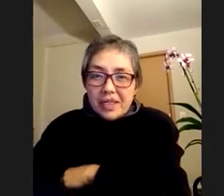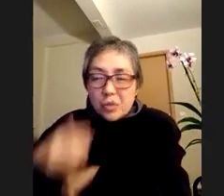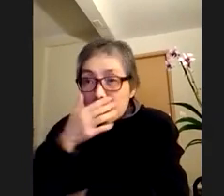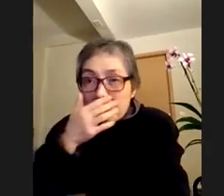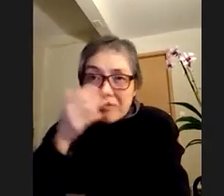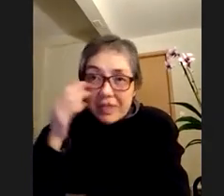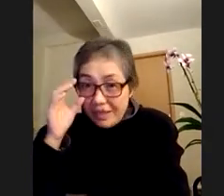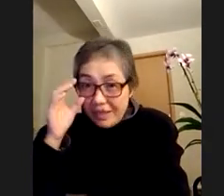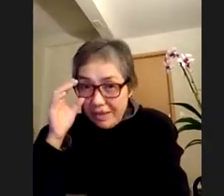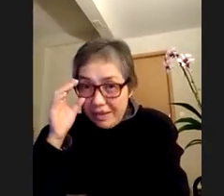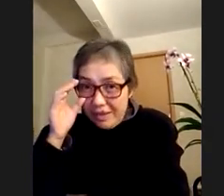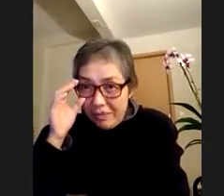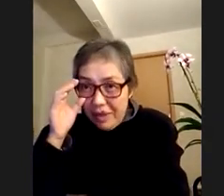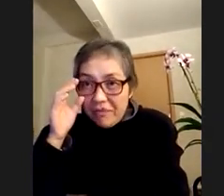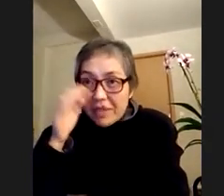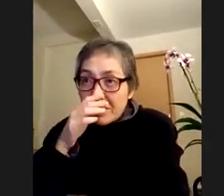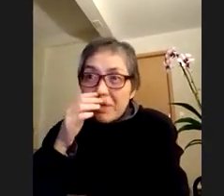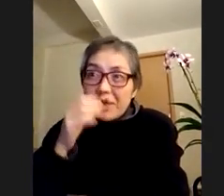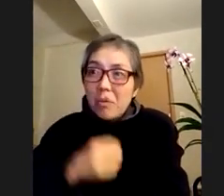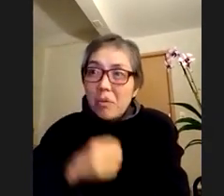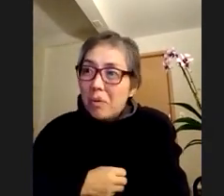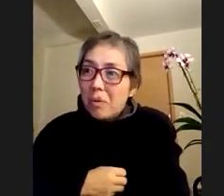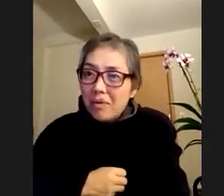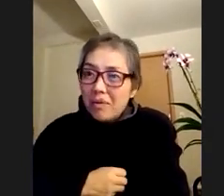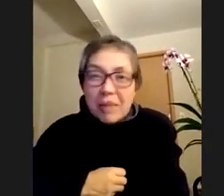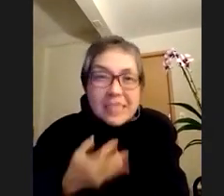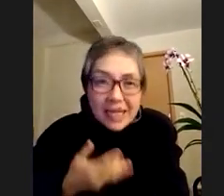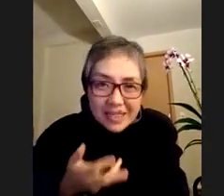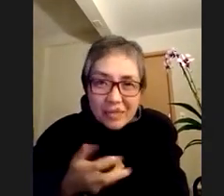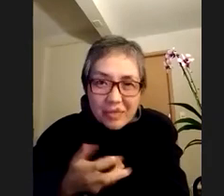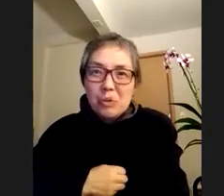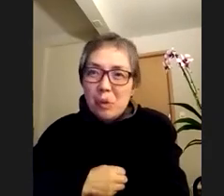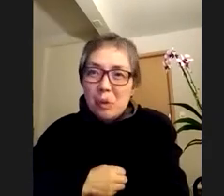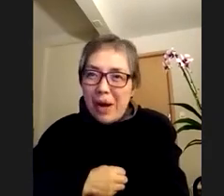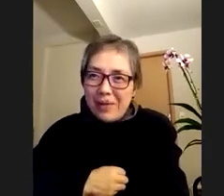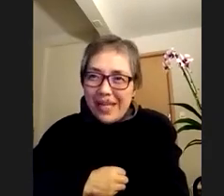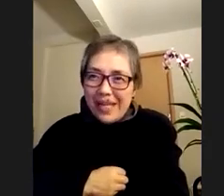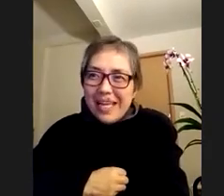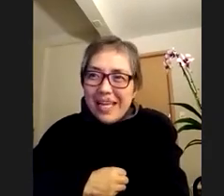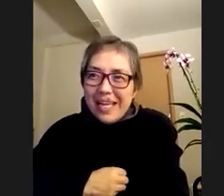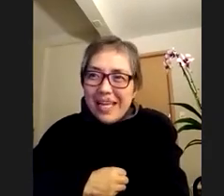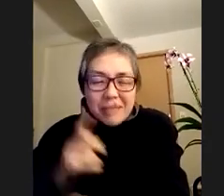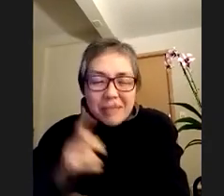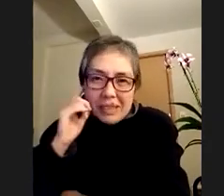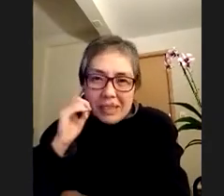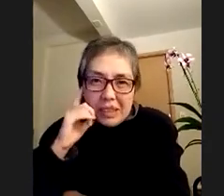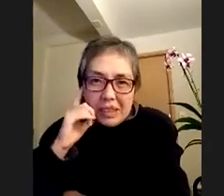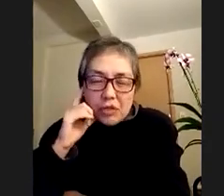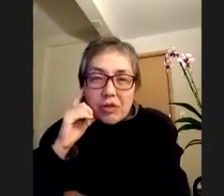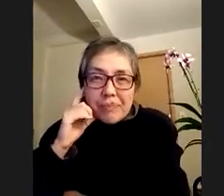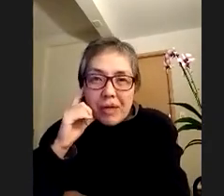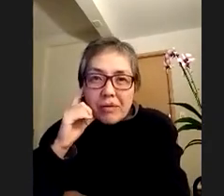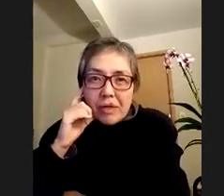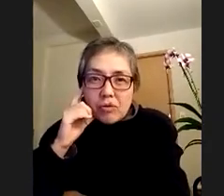assunto? Na verdade, a minha reflexão não é tão pensada quanto a sua, Paula. Mas eu tenho a impressão seguinte,